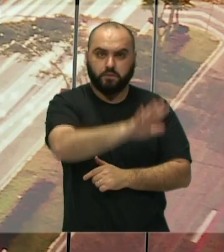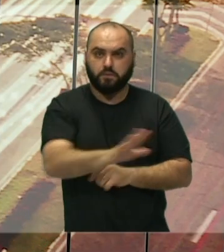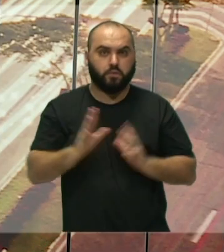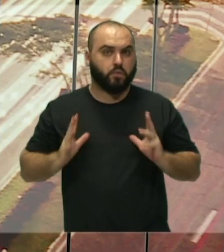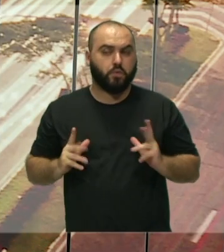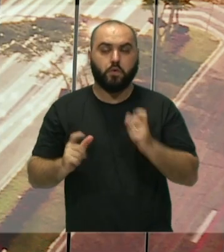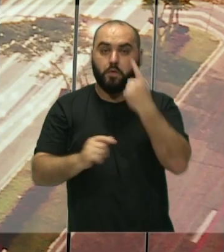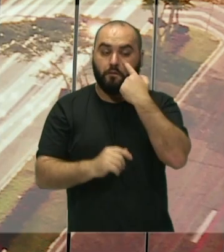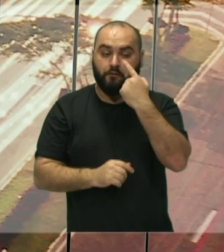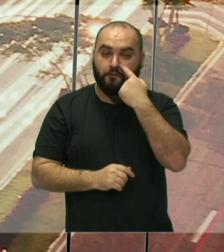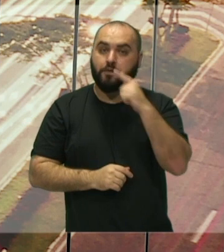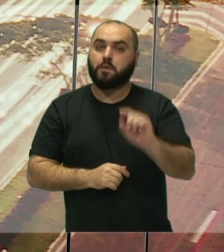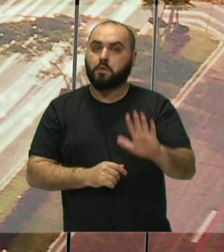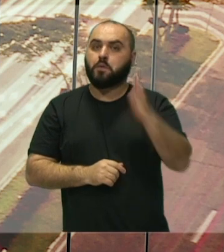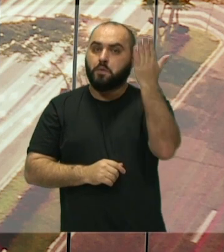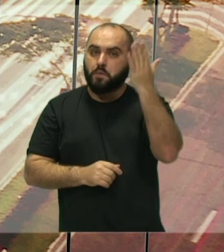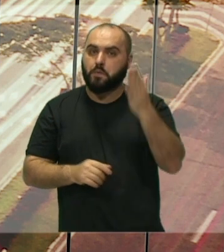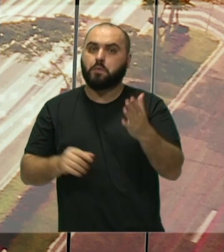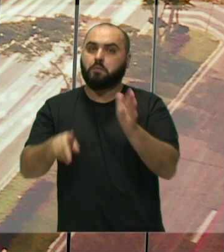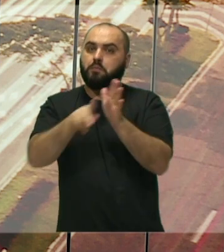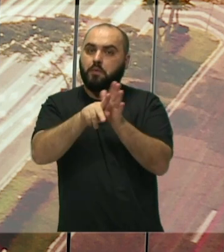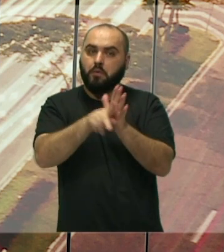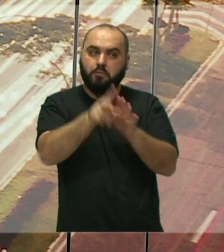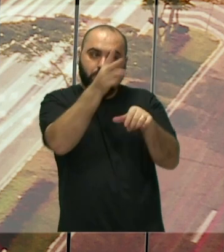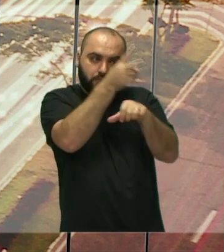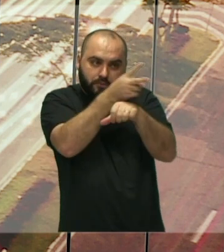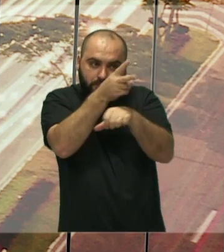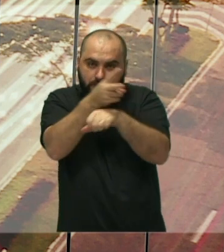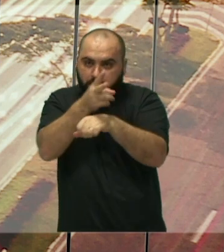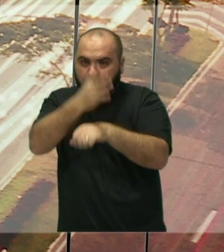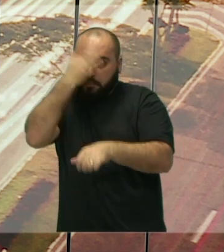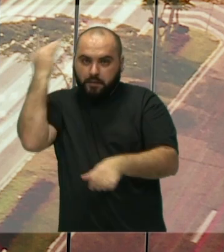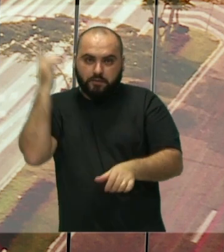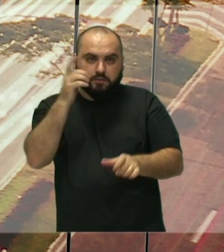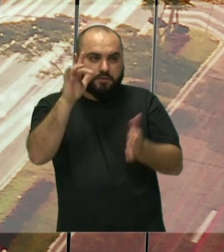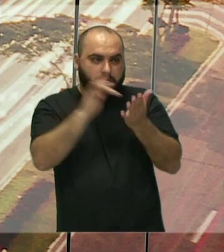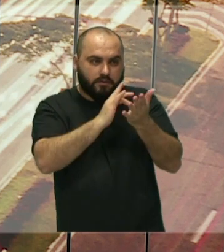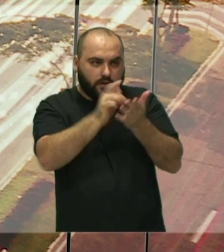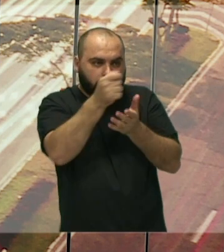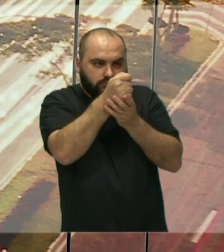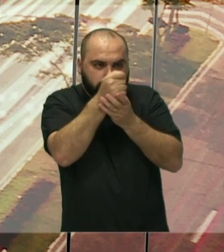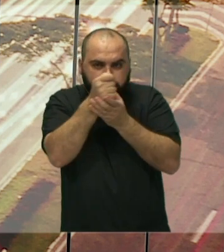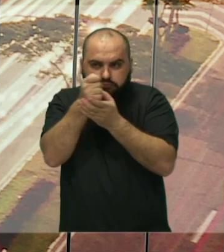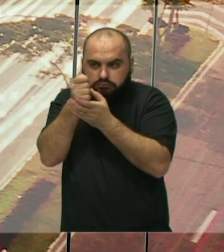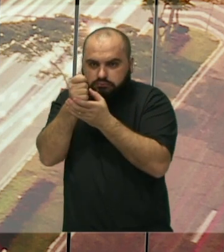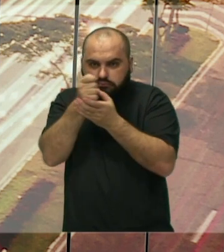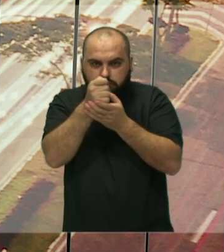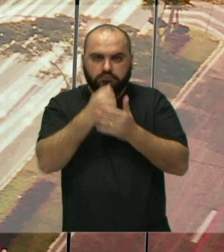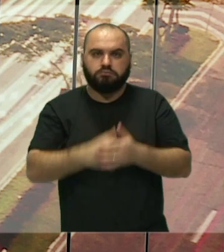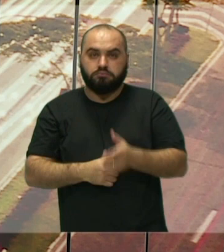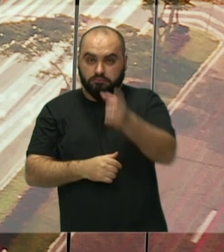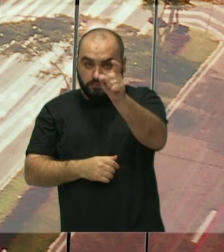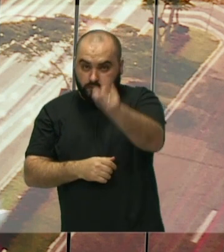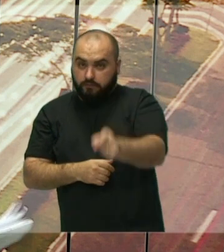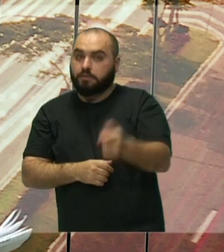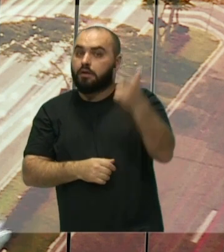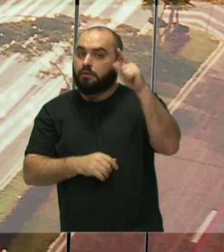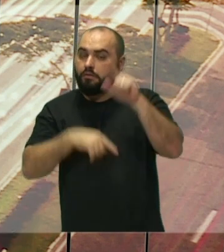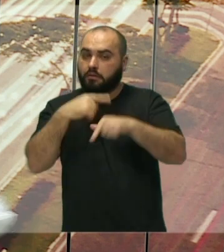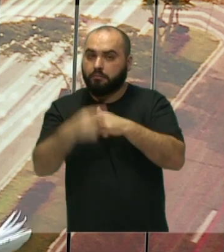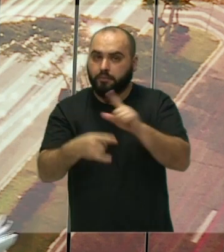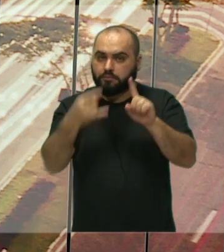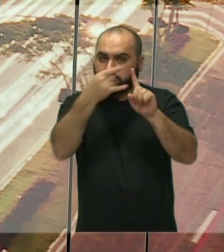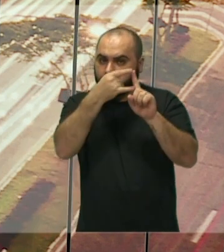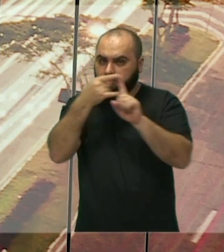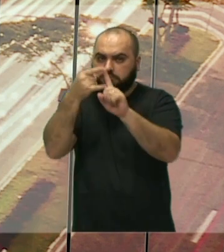situação. Foi gravado por populares ali a abordagem. E o senhor depois gravou uma live, conheceu os